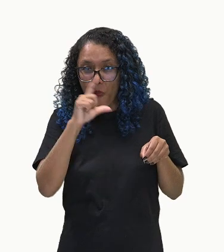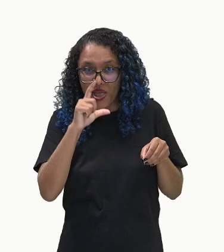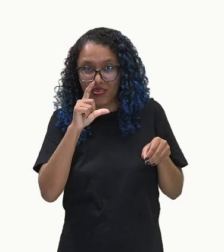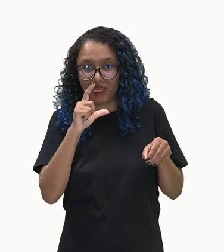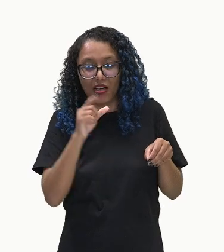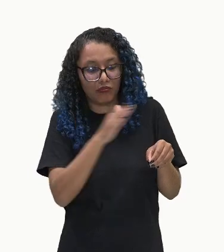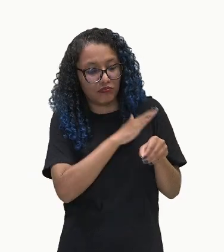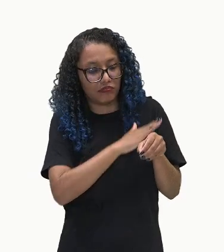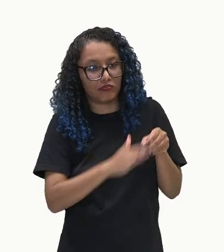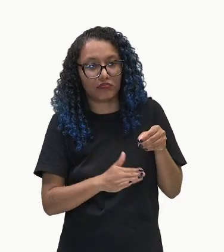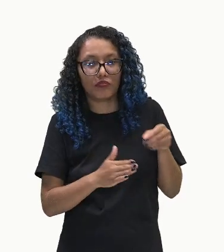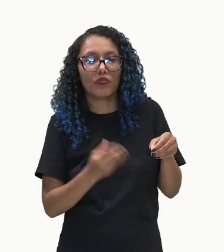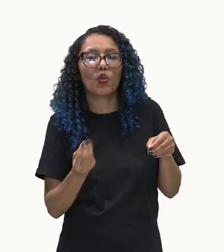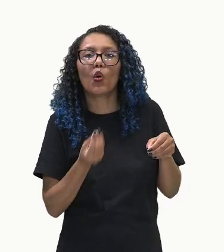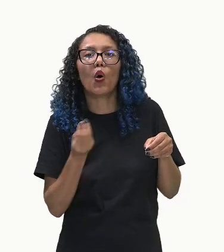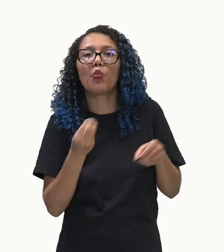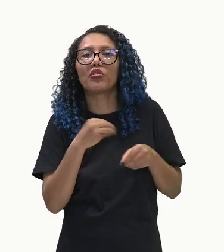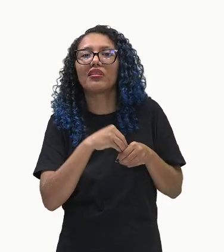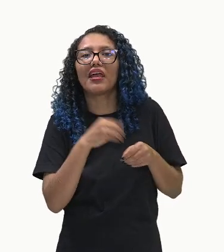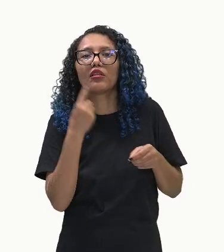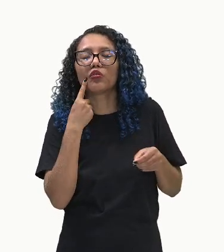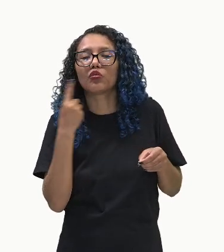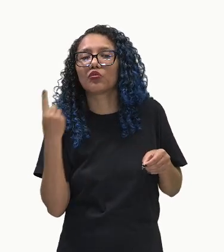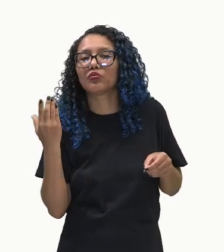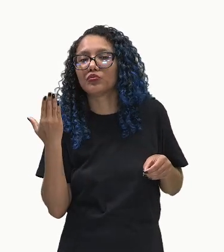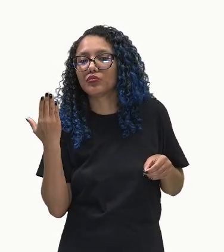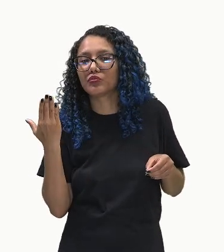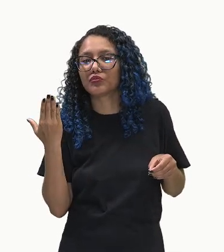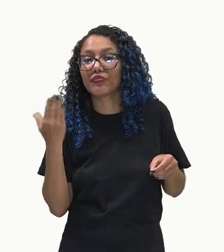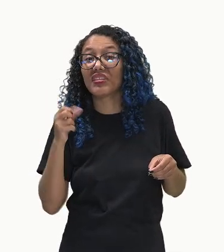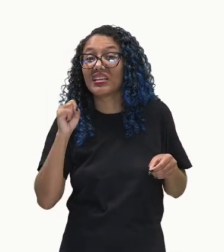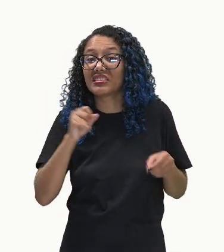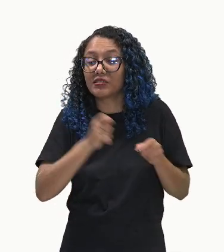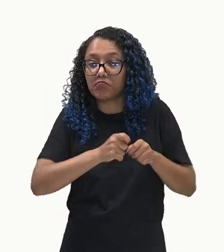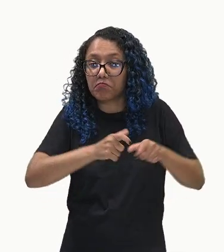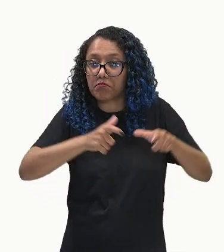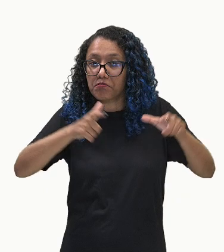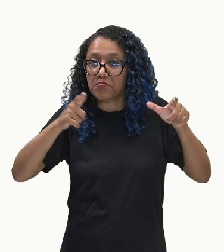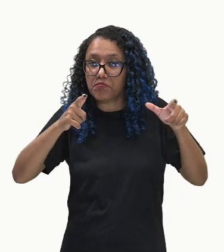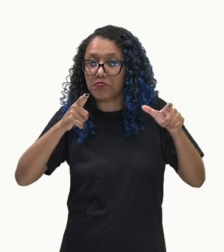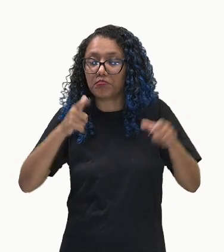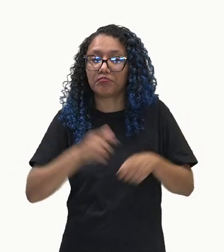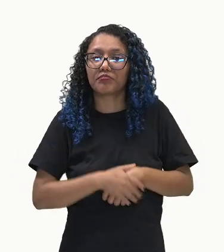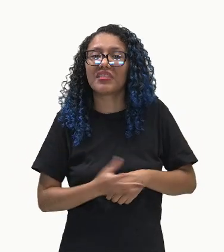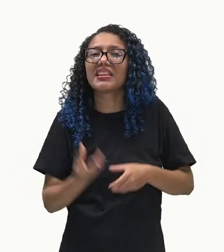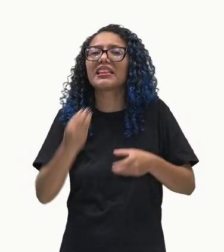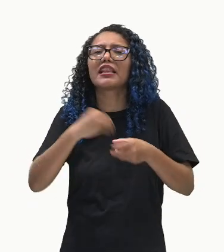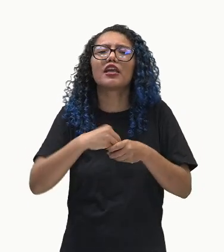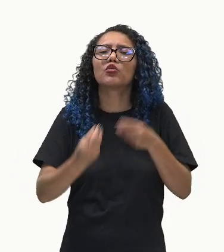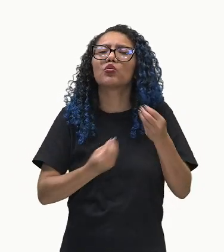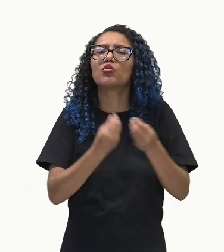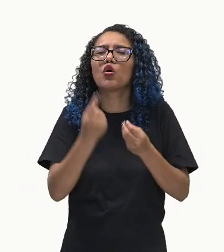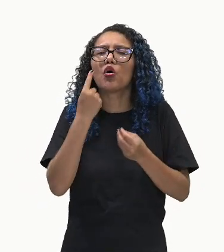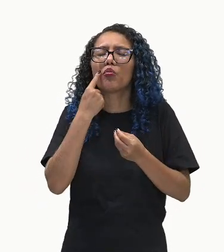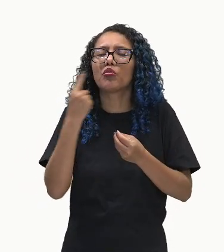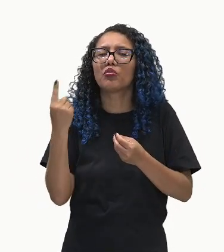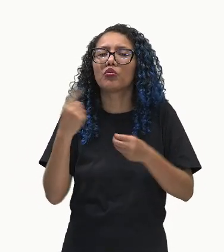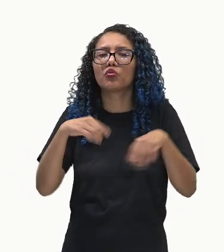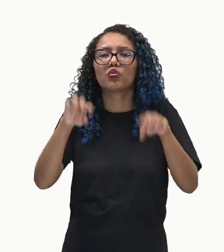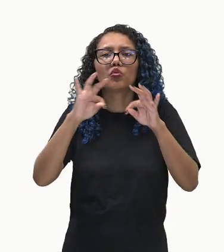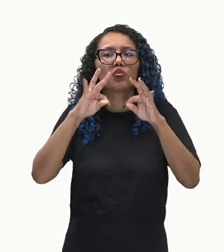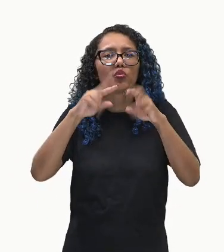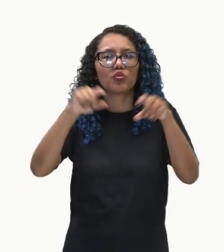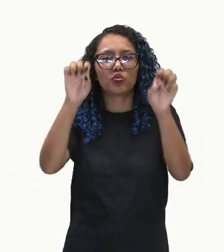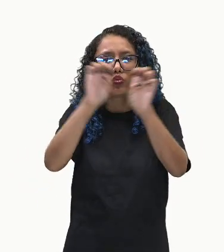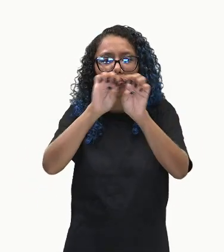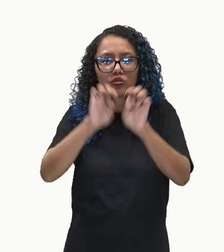se apresentar dessa forma. E se eu der um zoom, essa estrutura interna que vocês estão vendo é tudo isso aqui.